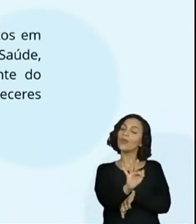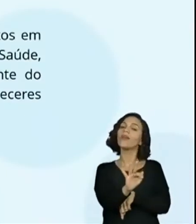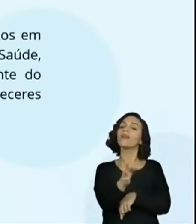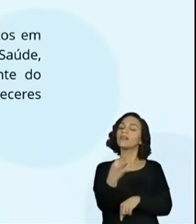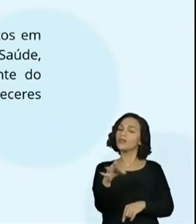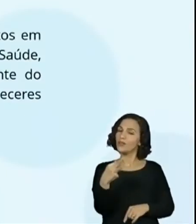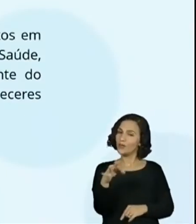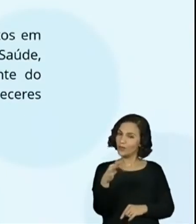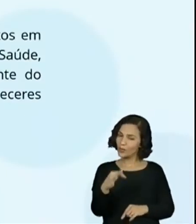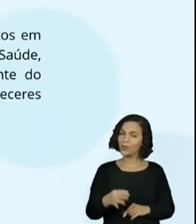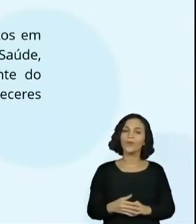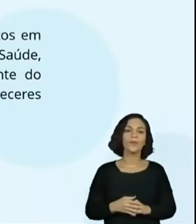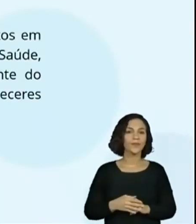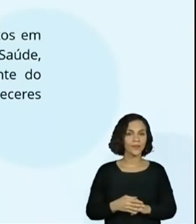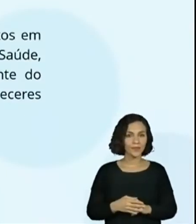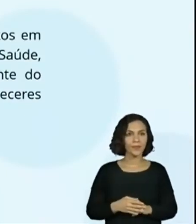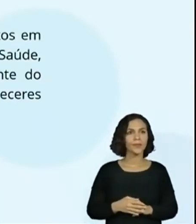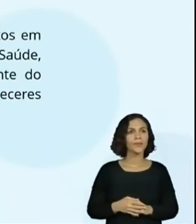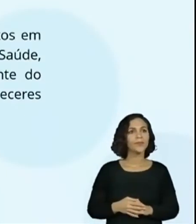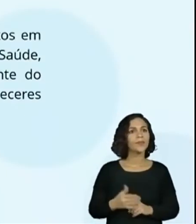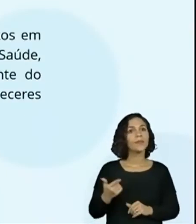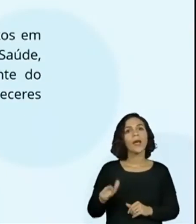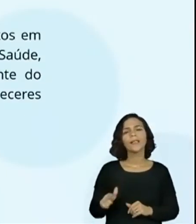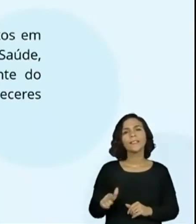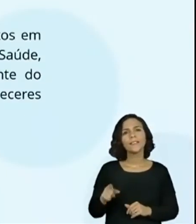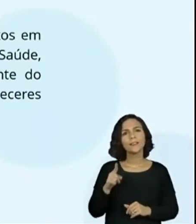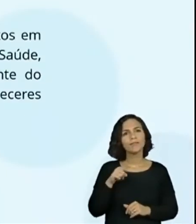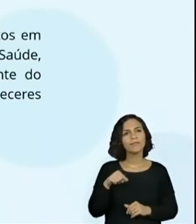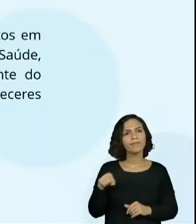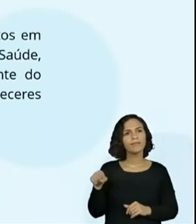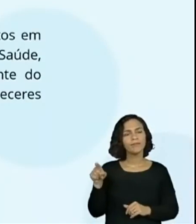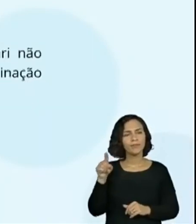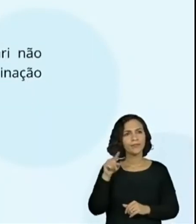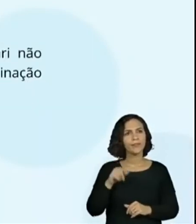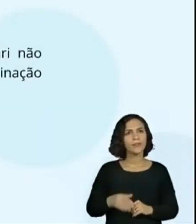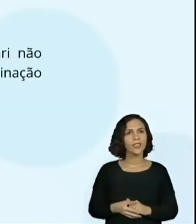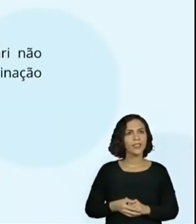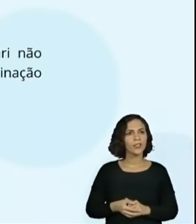treinou aqui. Muito bem. Vamos lá.